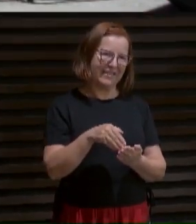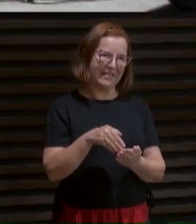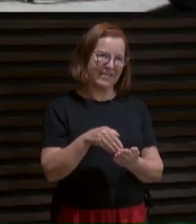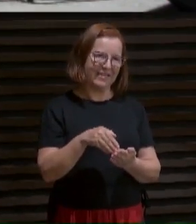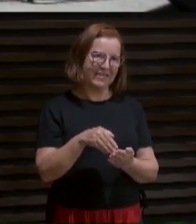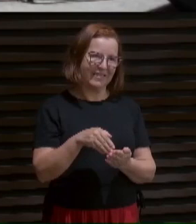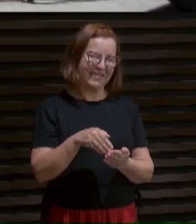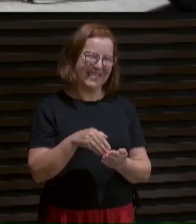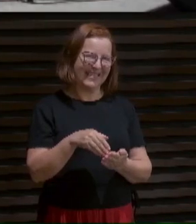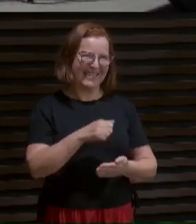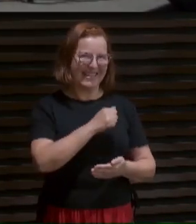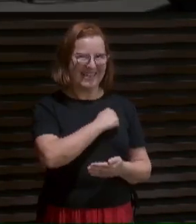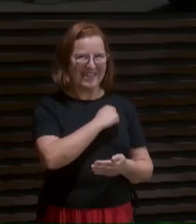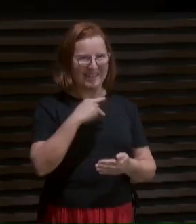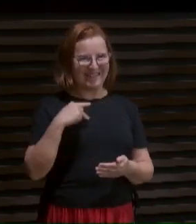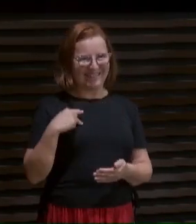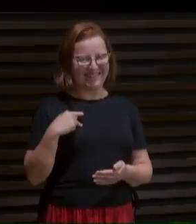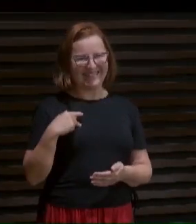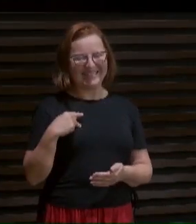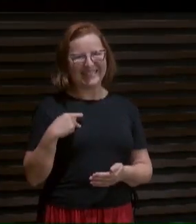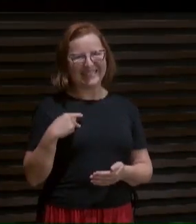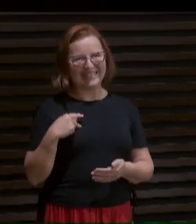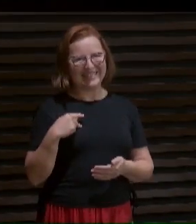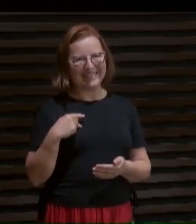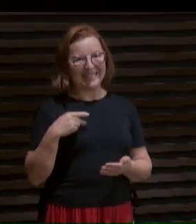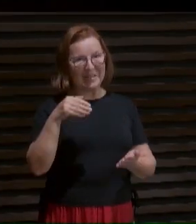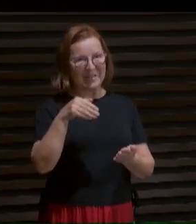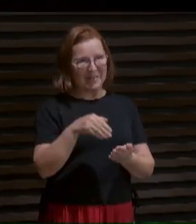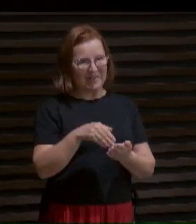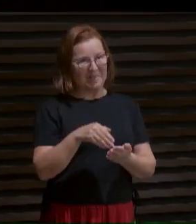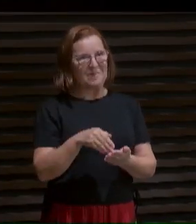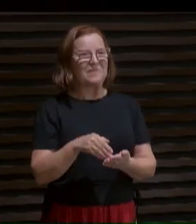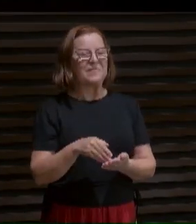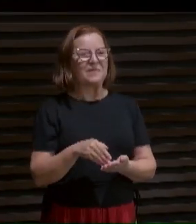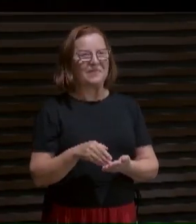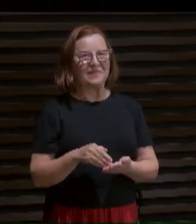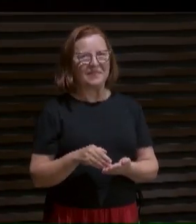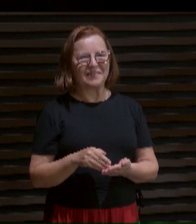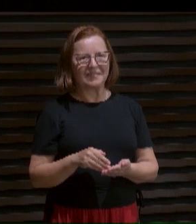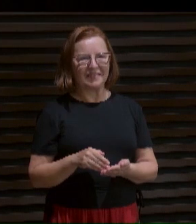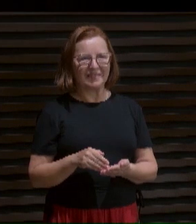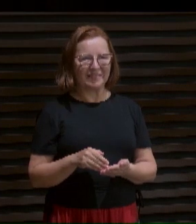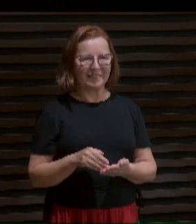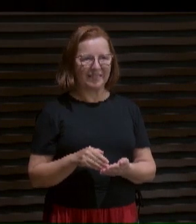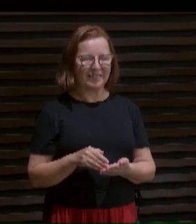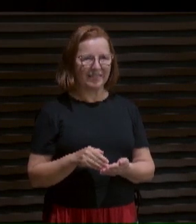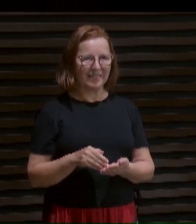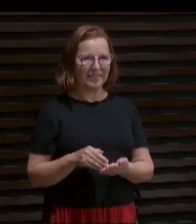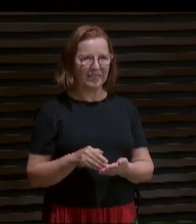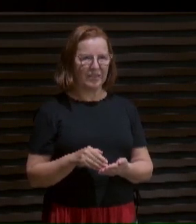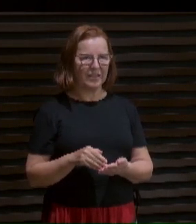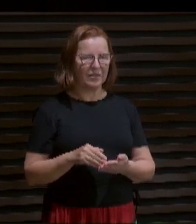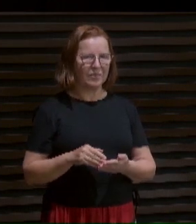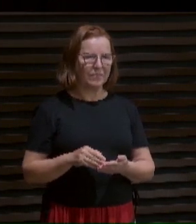último dos moicanos, o último dos apóstolos, na sua velhice,